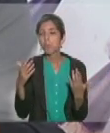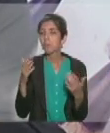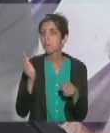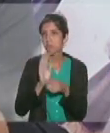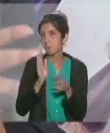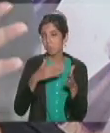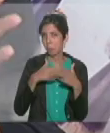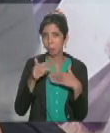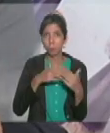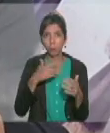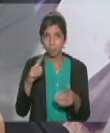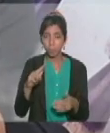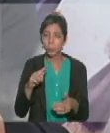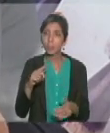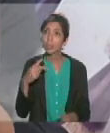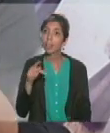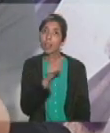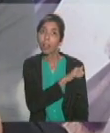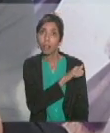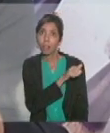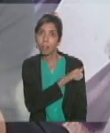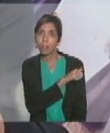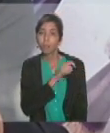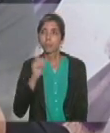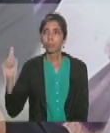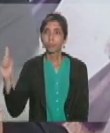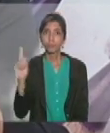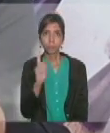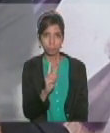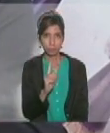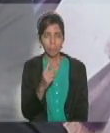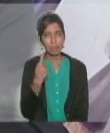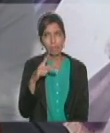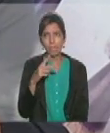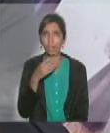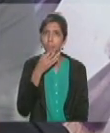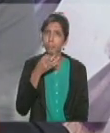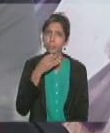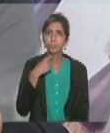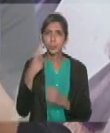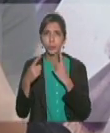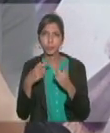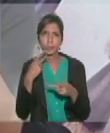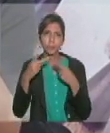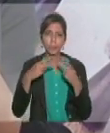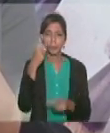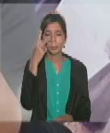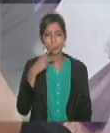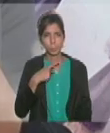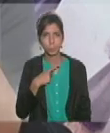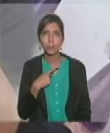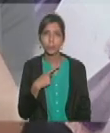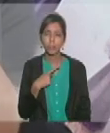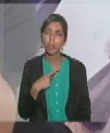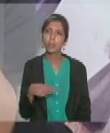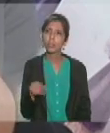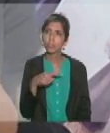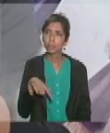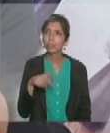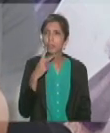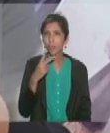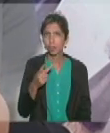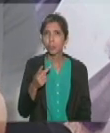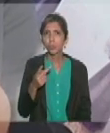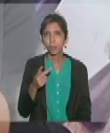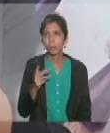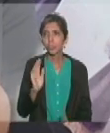um filme, enfim. E aí ele vem para a sala de aula, claro, ele vem com os seus comentários, com as suas dúvidas, tudo muito pessoal, né? E a gente começou o